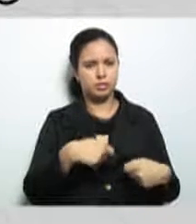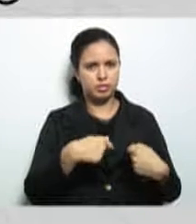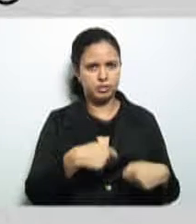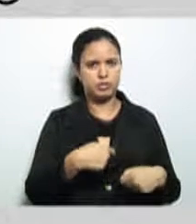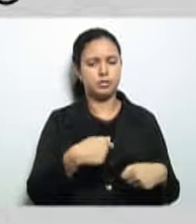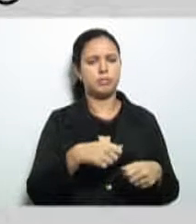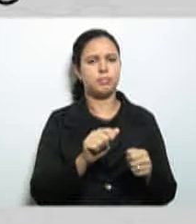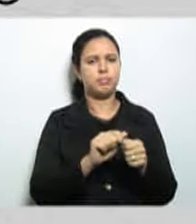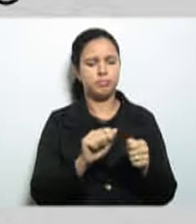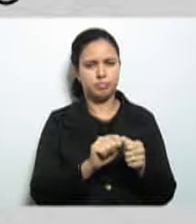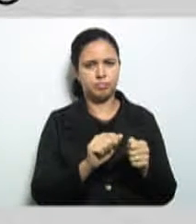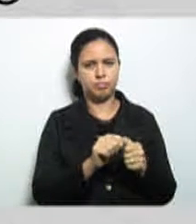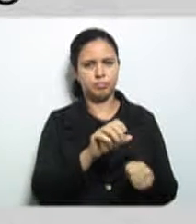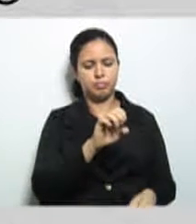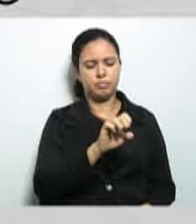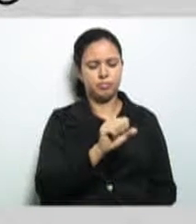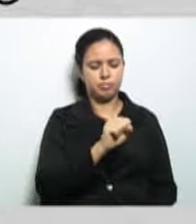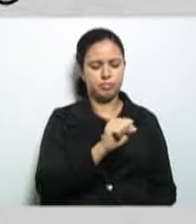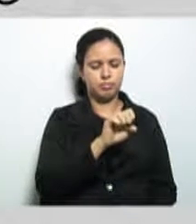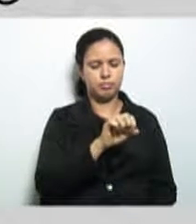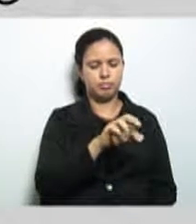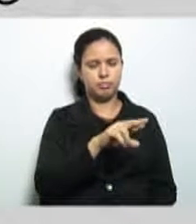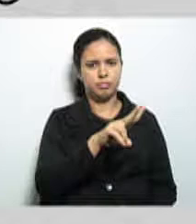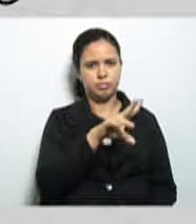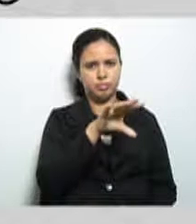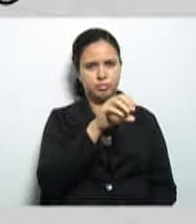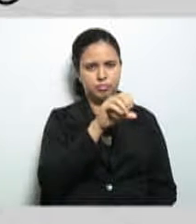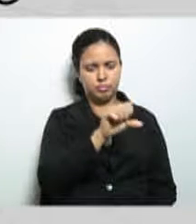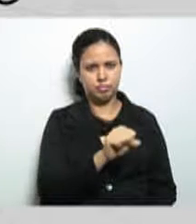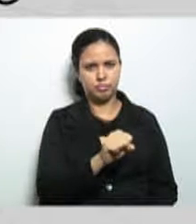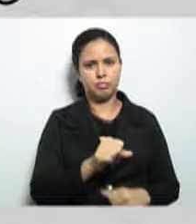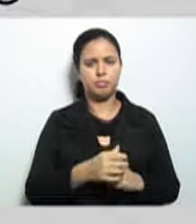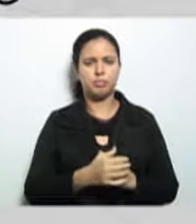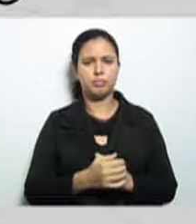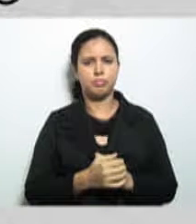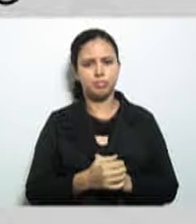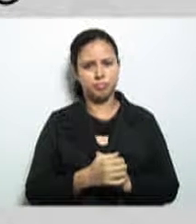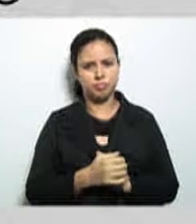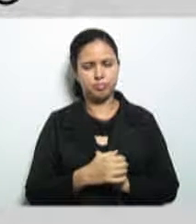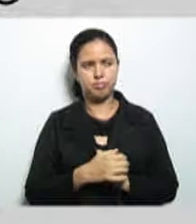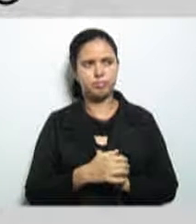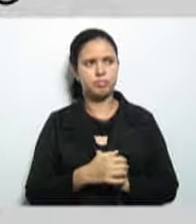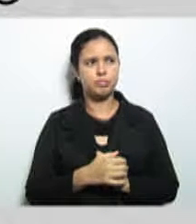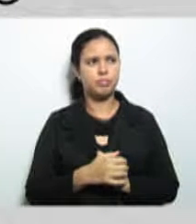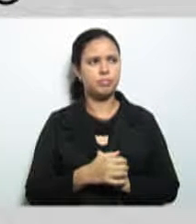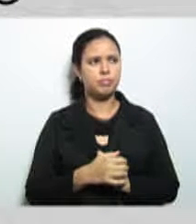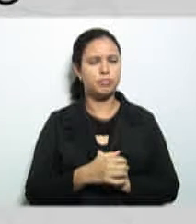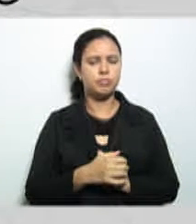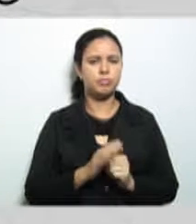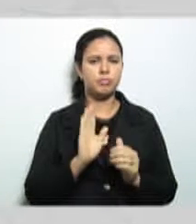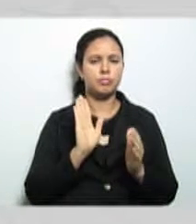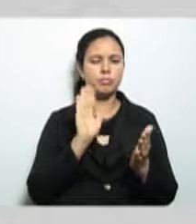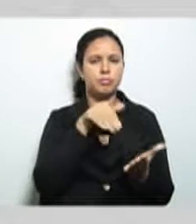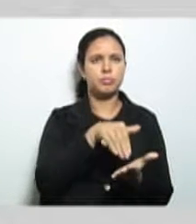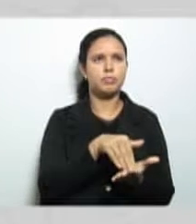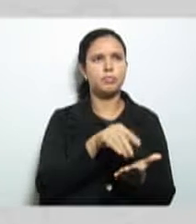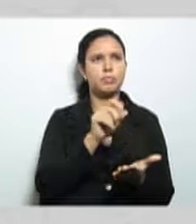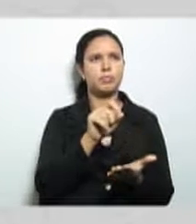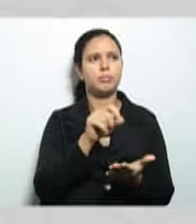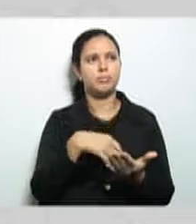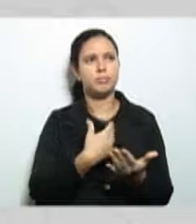não pelos nobres e pelos senhores feudais. E por último,